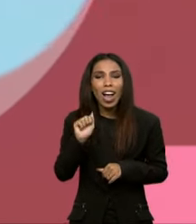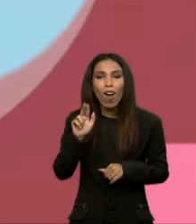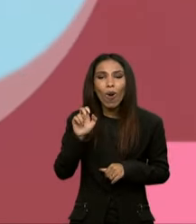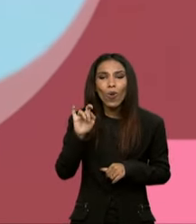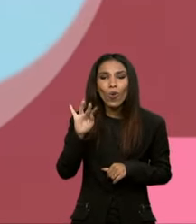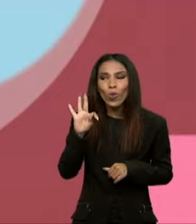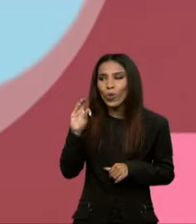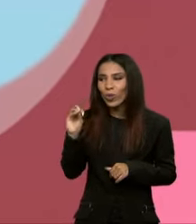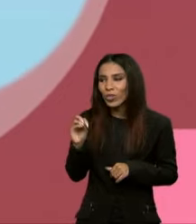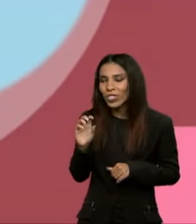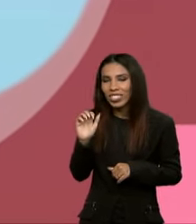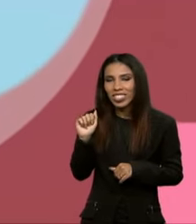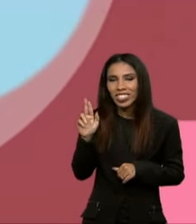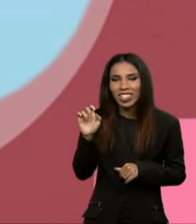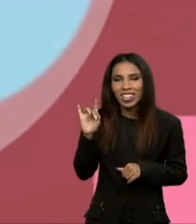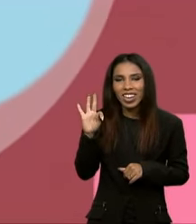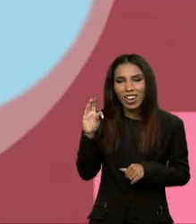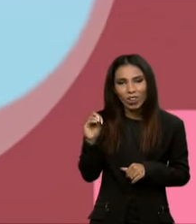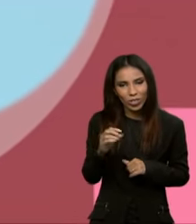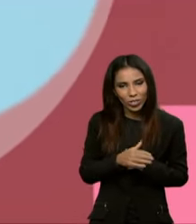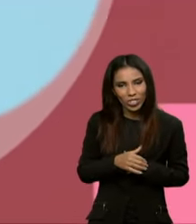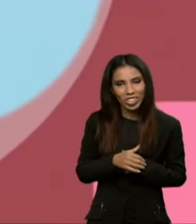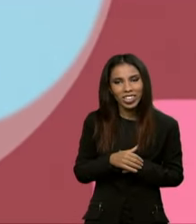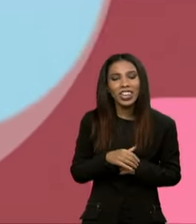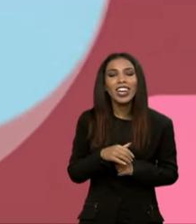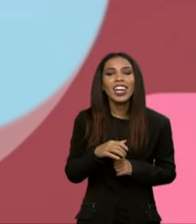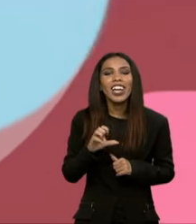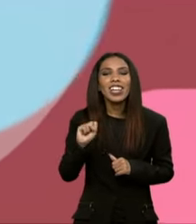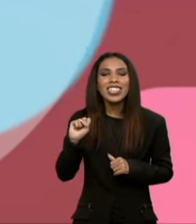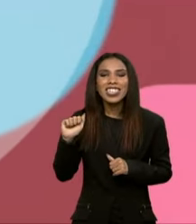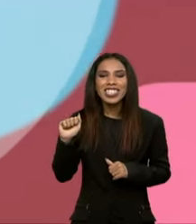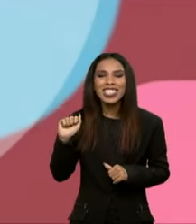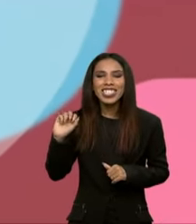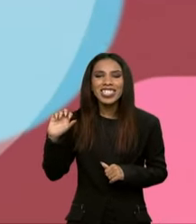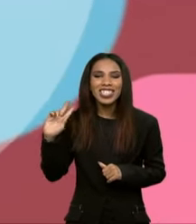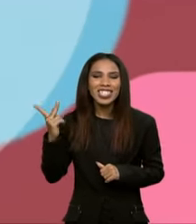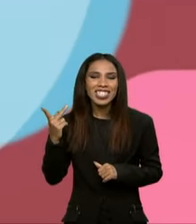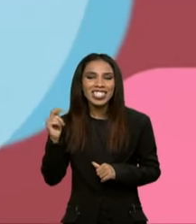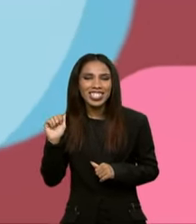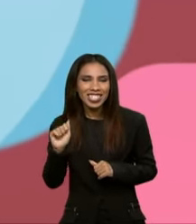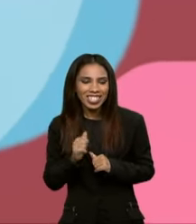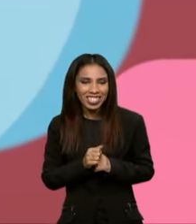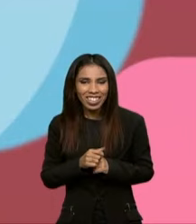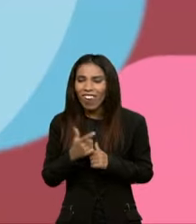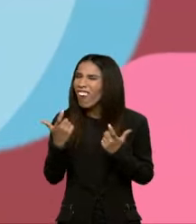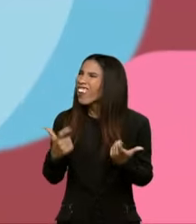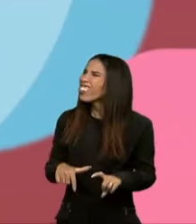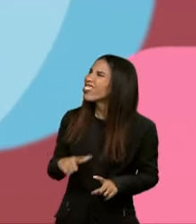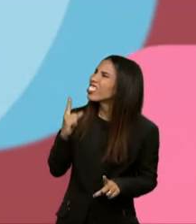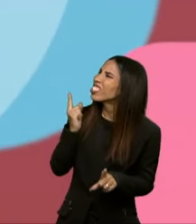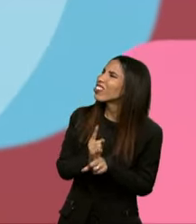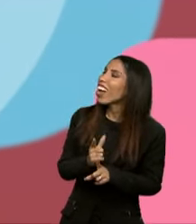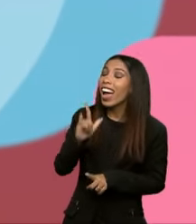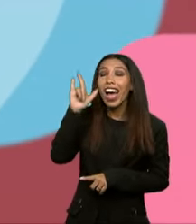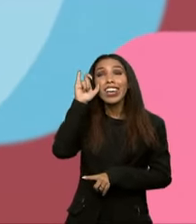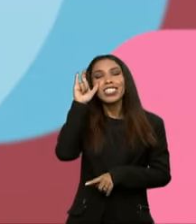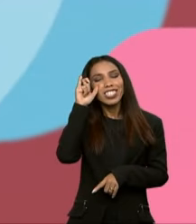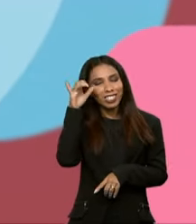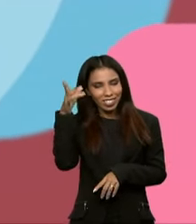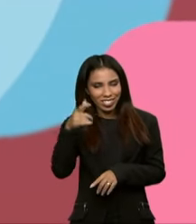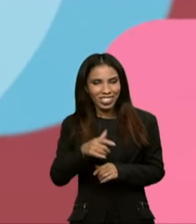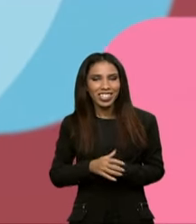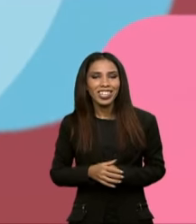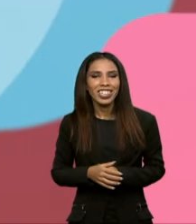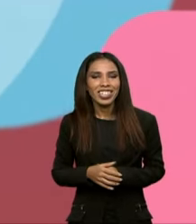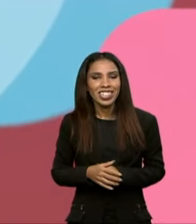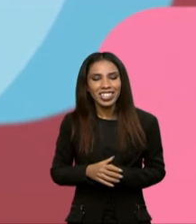Olha o Augusto, esse gente. É o Augusto. Esse é o Sasha. Ai, gente, vocês acharam isso no meu Instagram? É o Instagram.